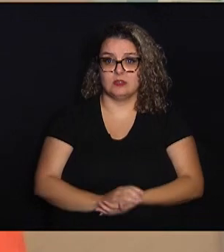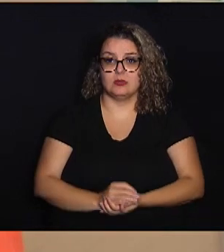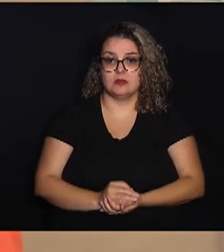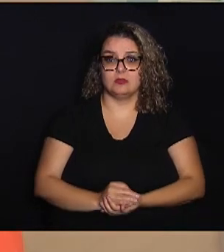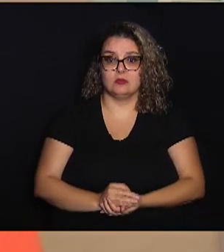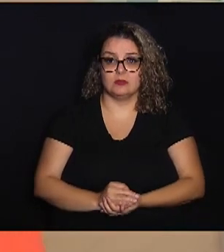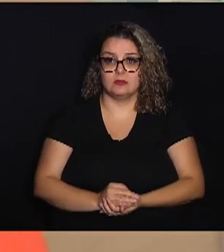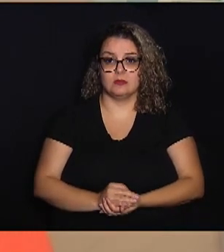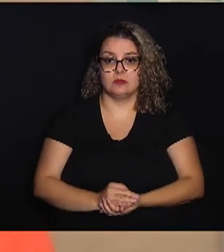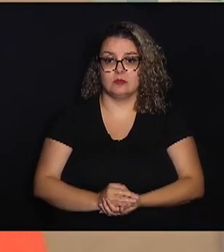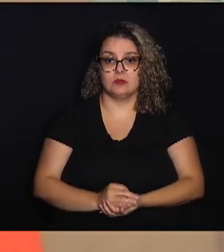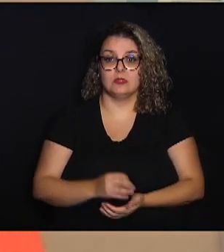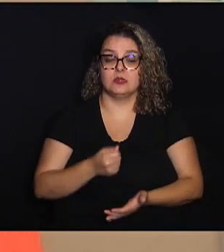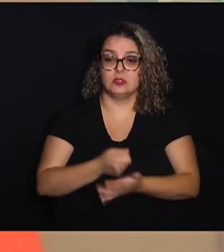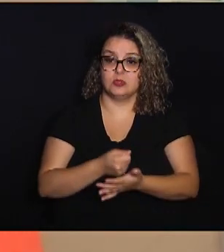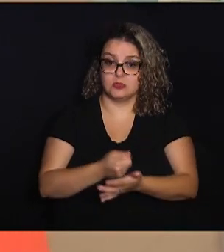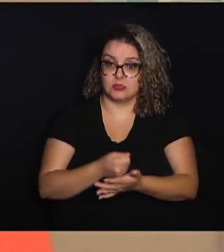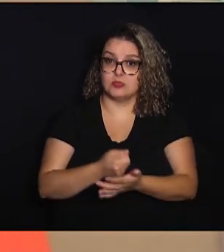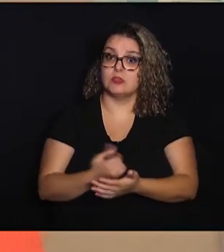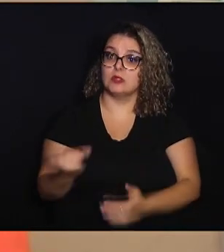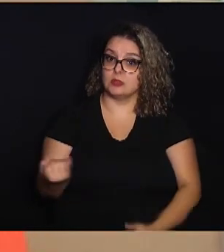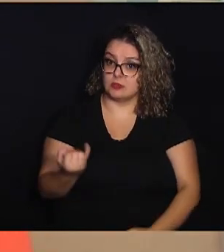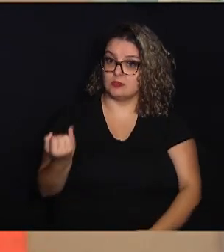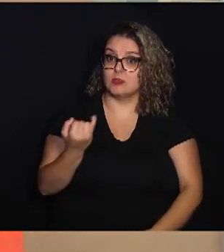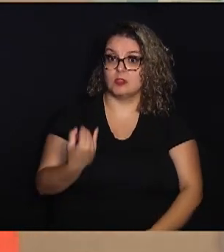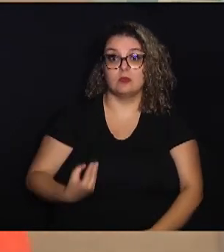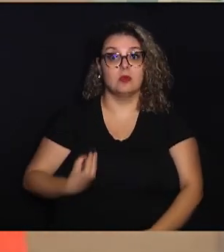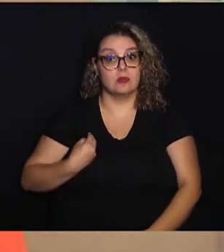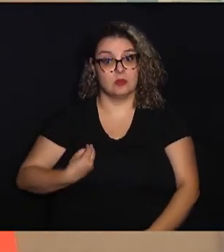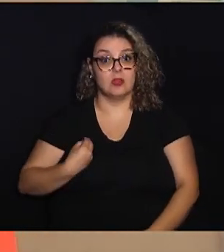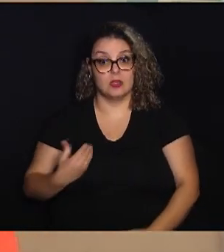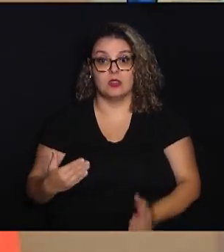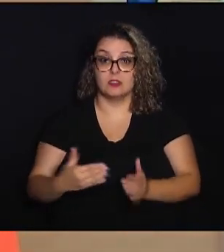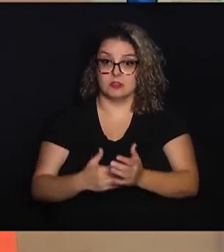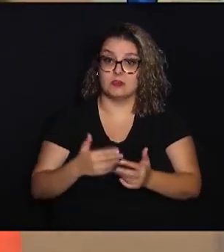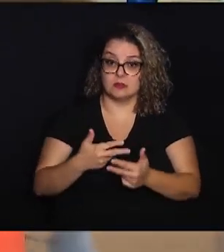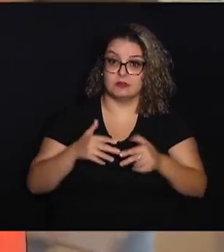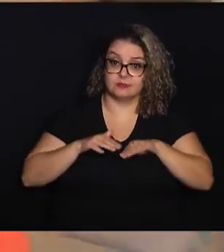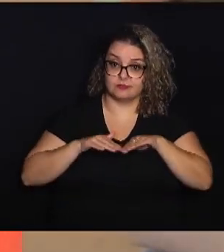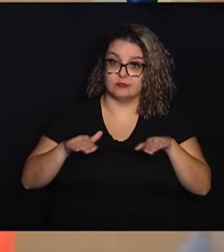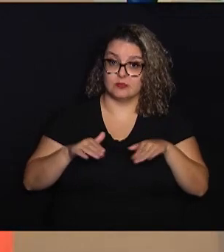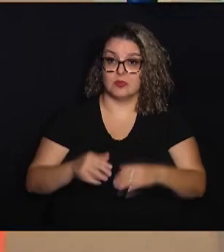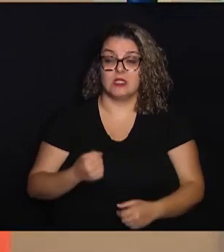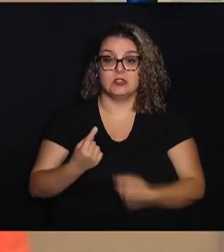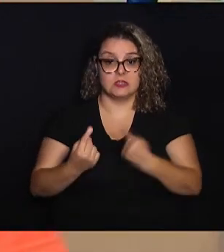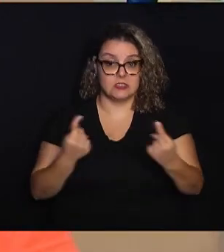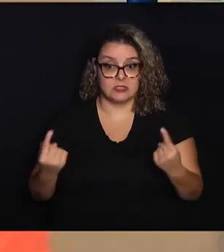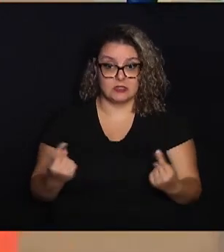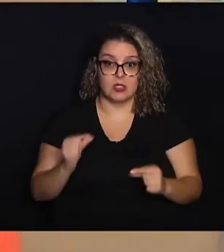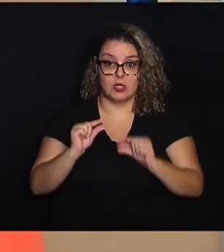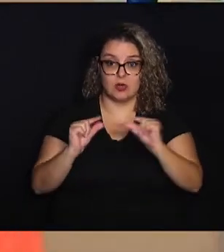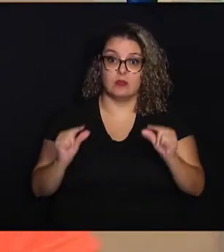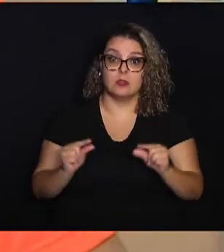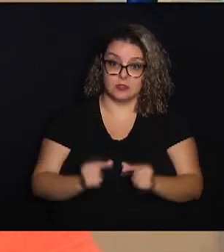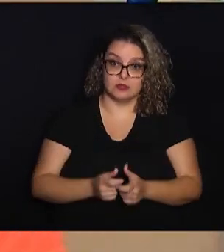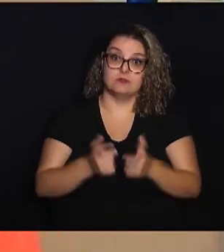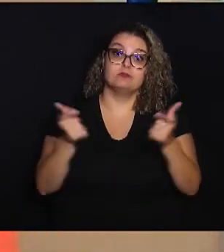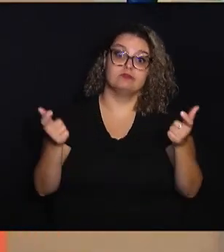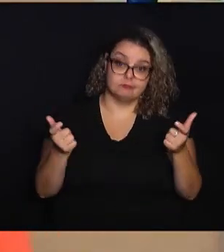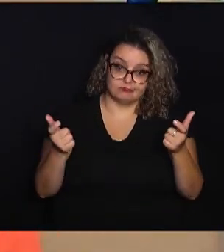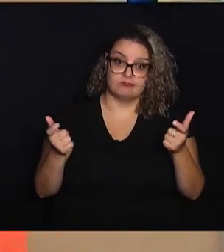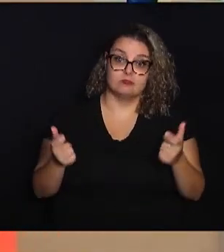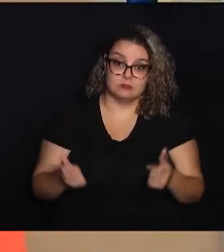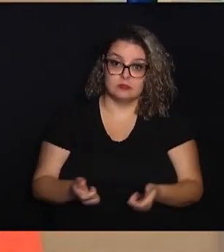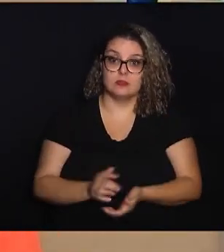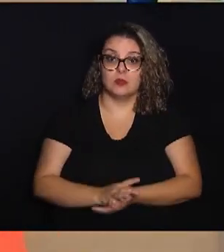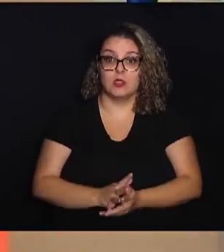E é essencial para que eles possam sobreviver até que a situação se estabilize. Se cada um doar um pouquinho já é bastante, assim, em grande escala,